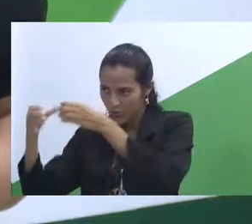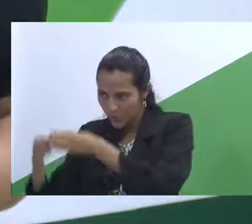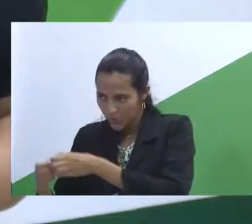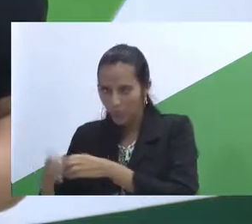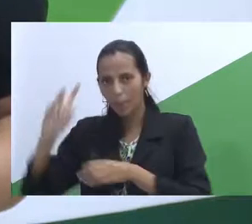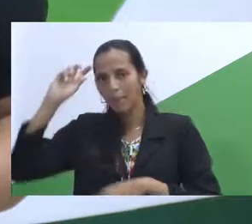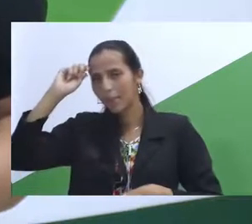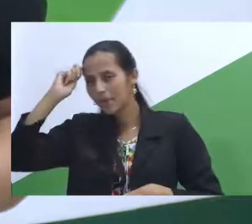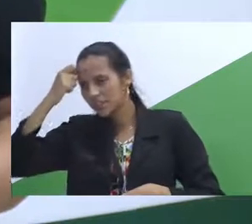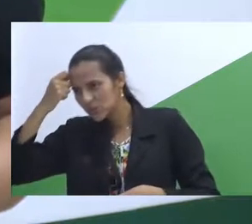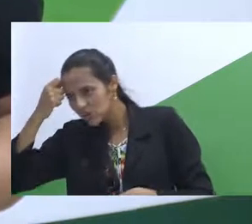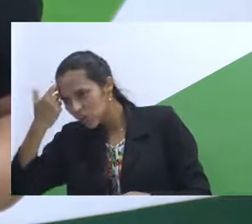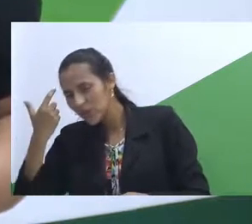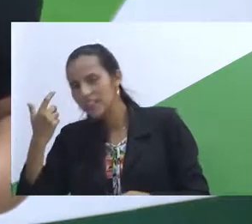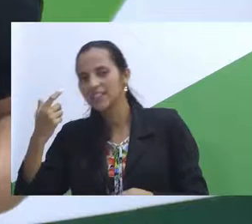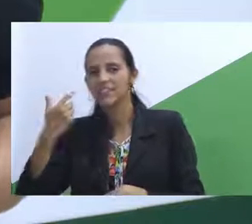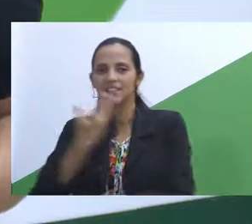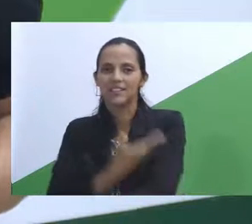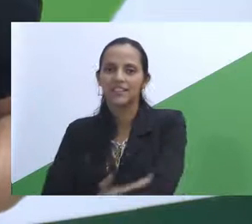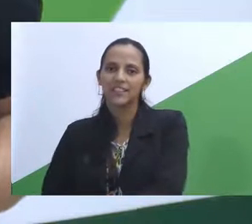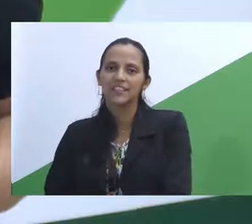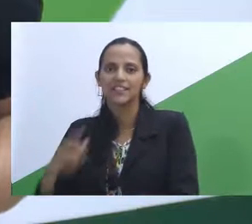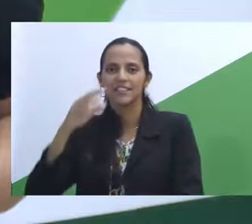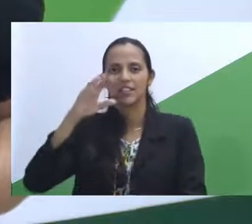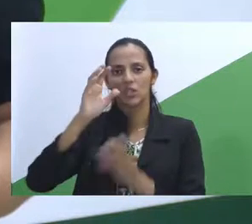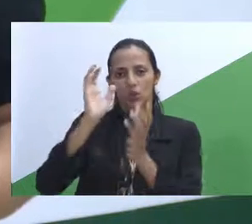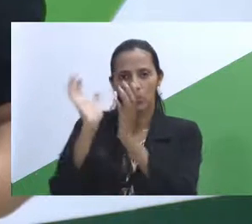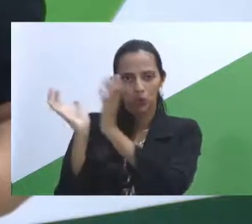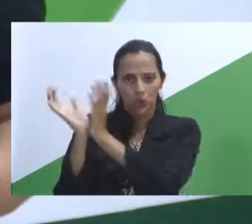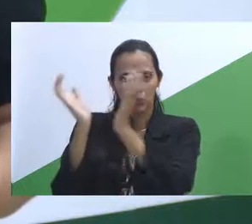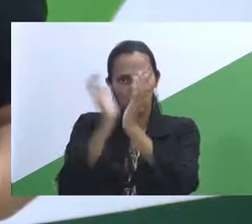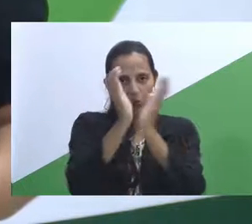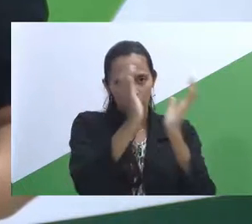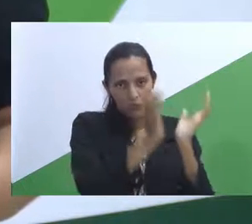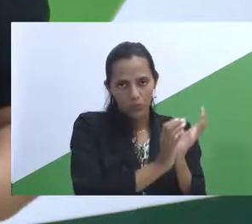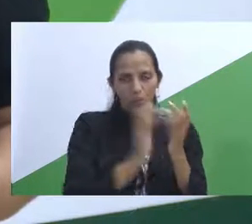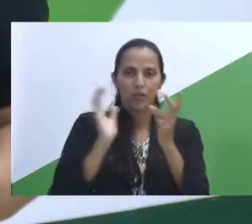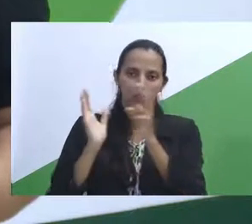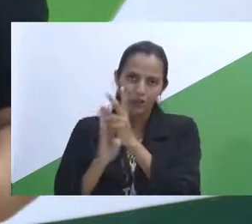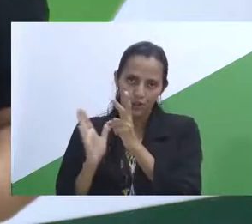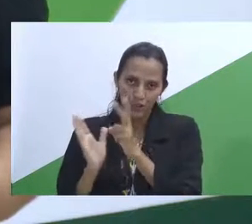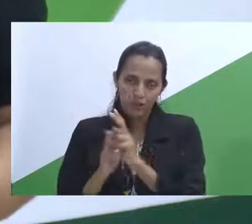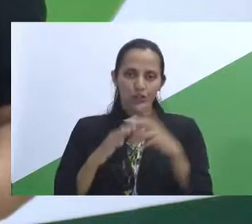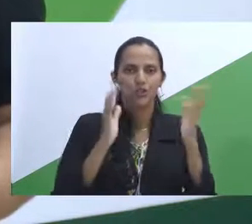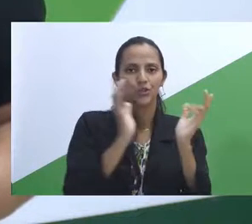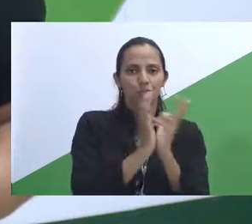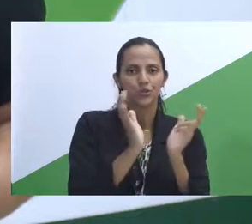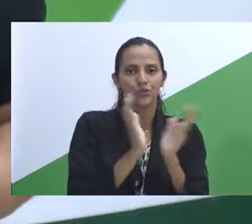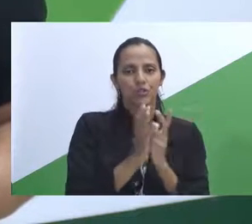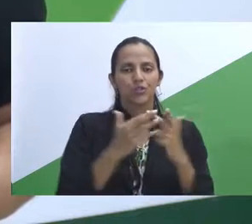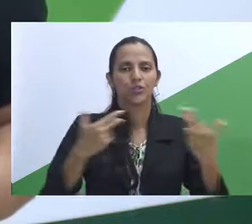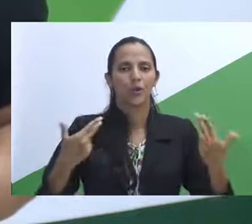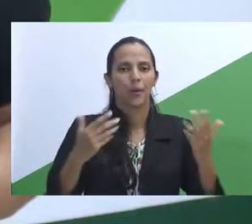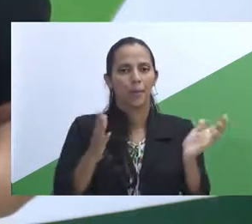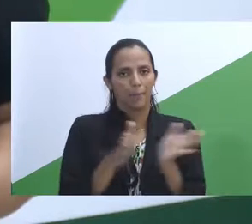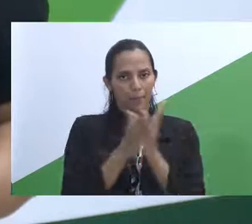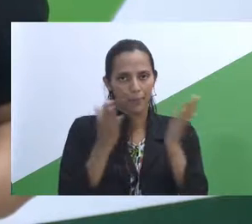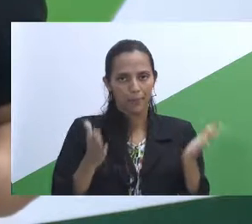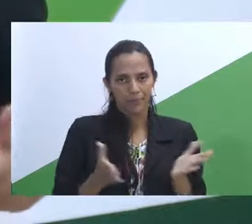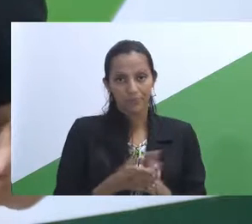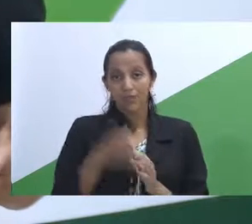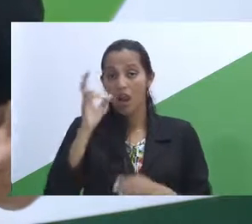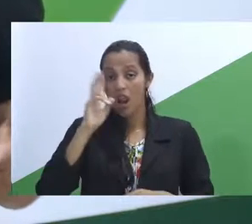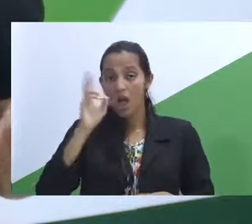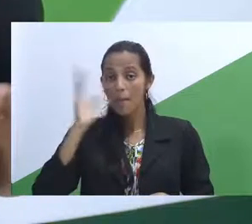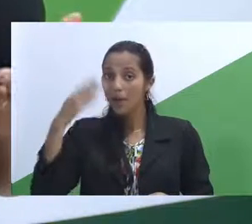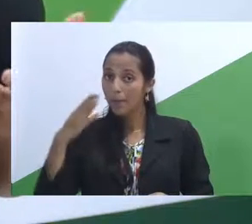ele tenta, na verdade, aliar suas imagens, né, com esses setores, então, que também estão se desenvolvendo, então, no Brasil. Lembra, é